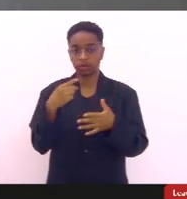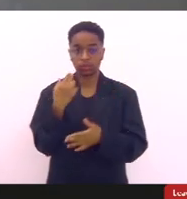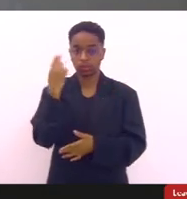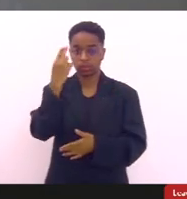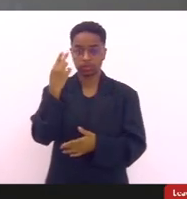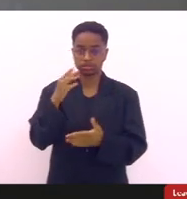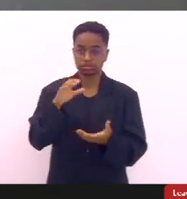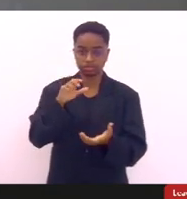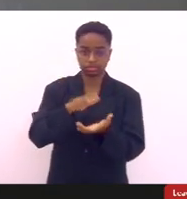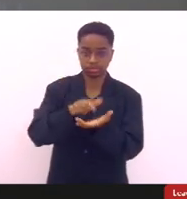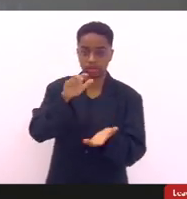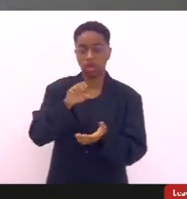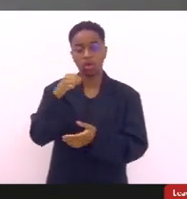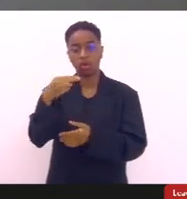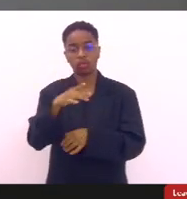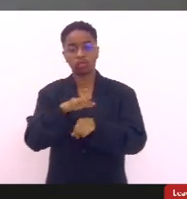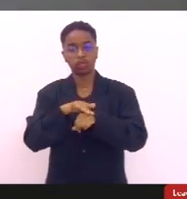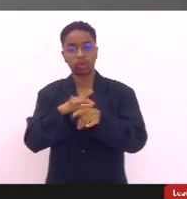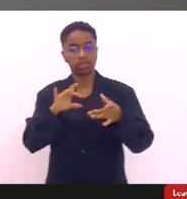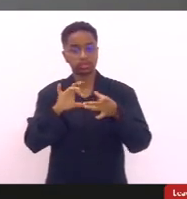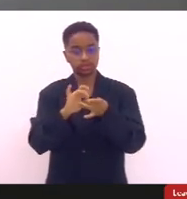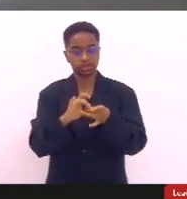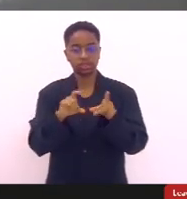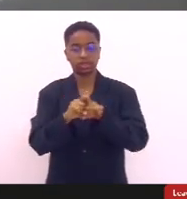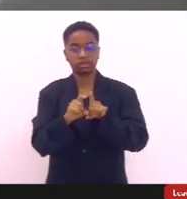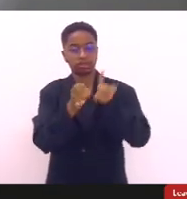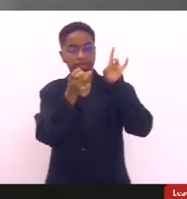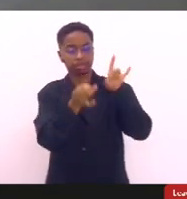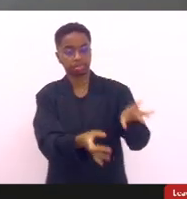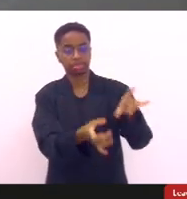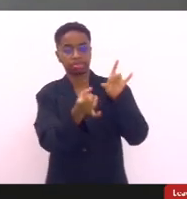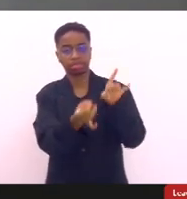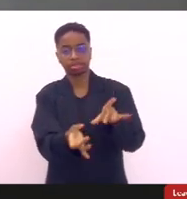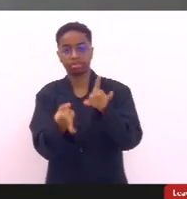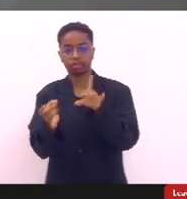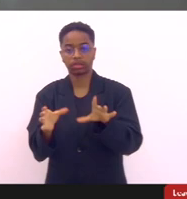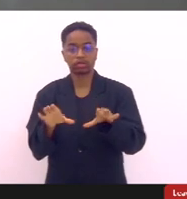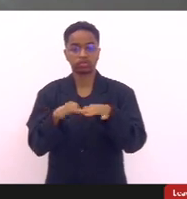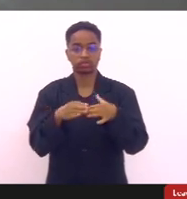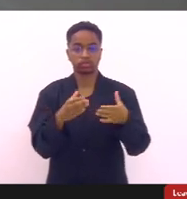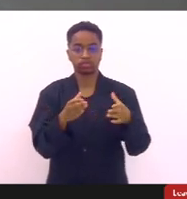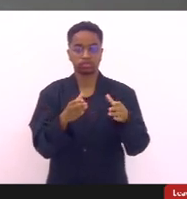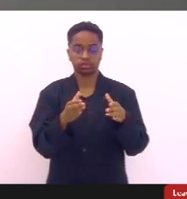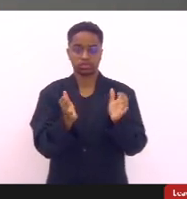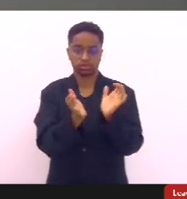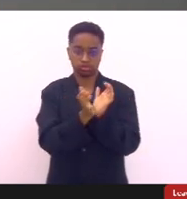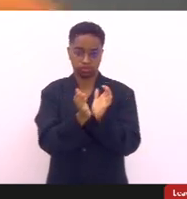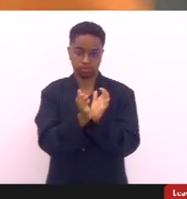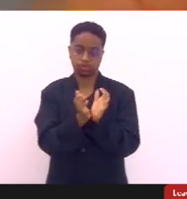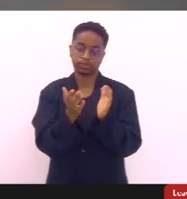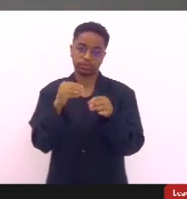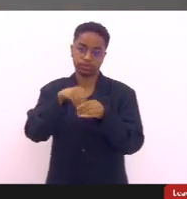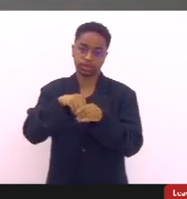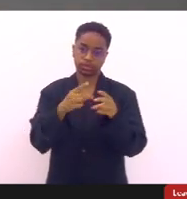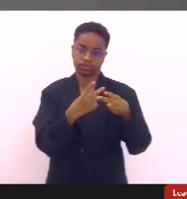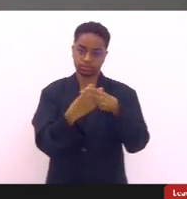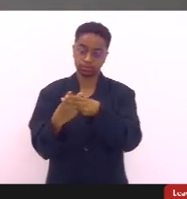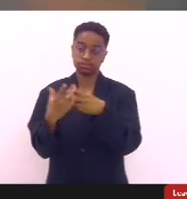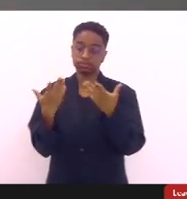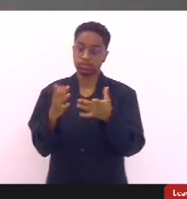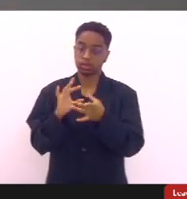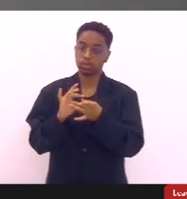ou porque têm doenças associadas e estão largados dentro do coletivo, dentro da cadeia. Então, mostra esse link,